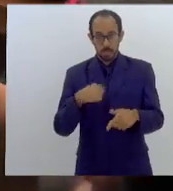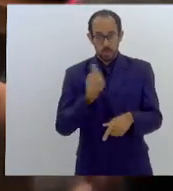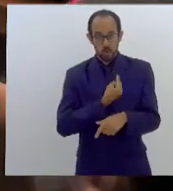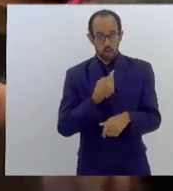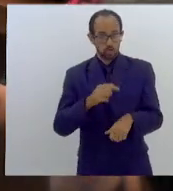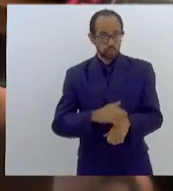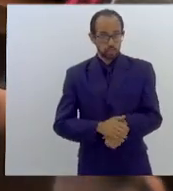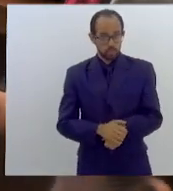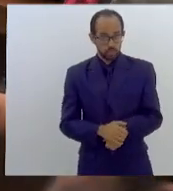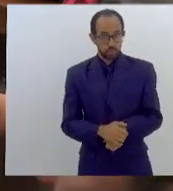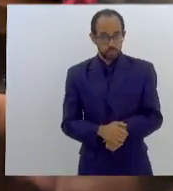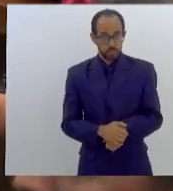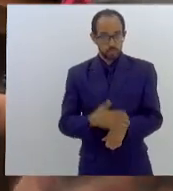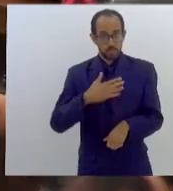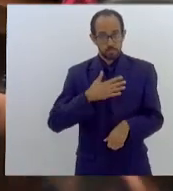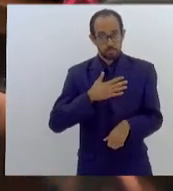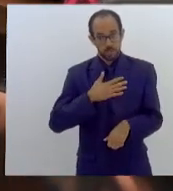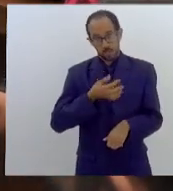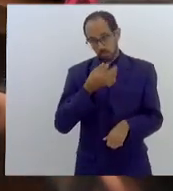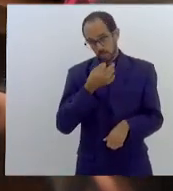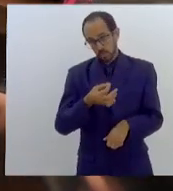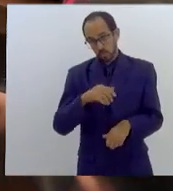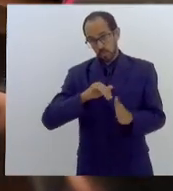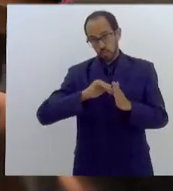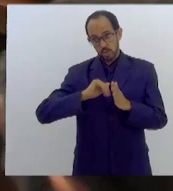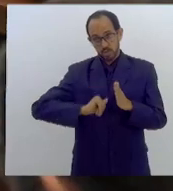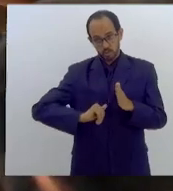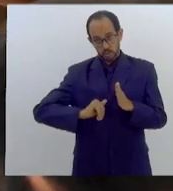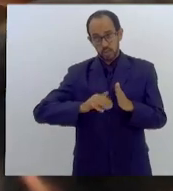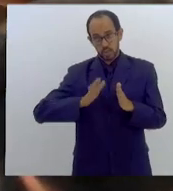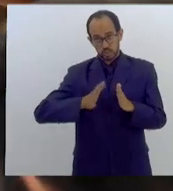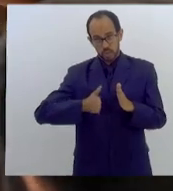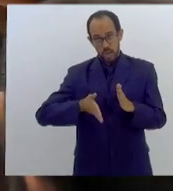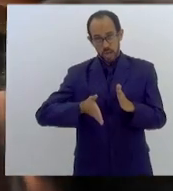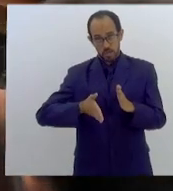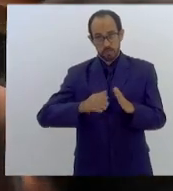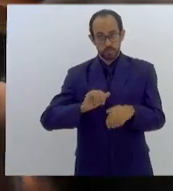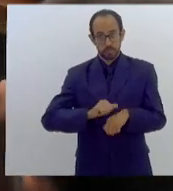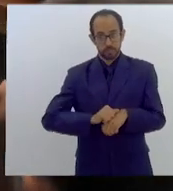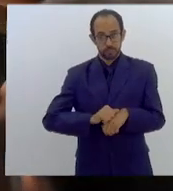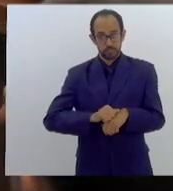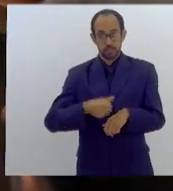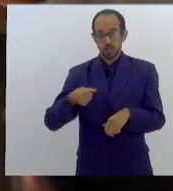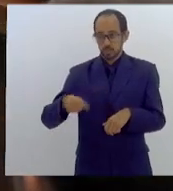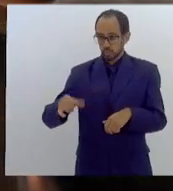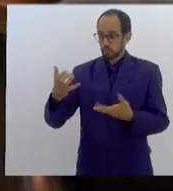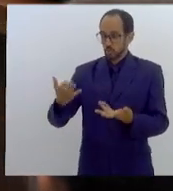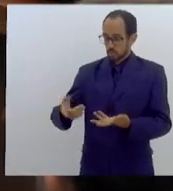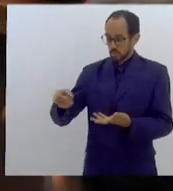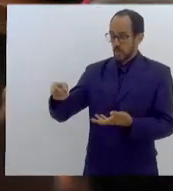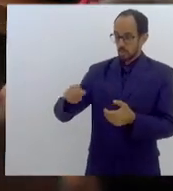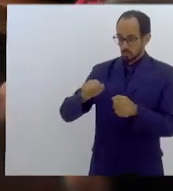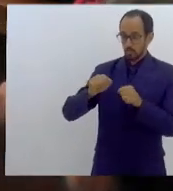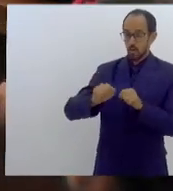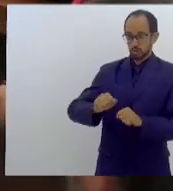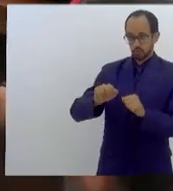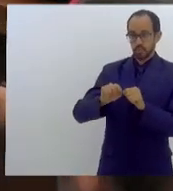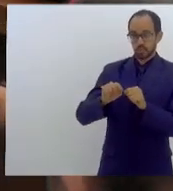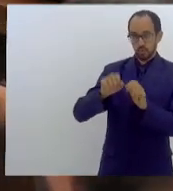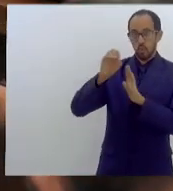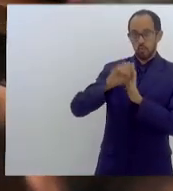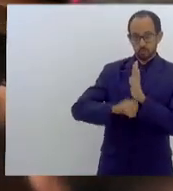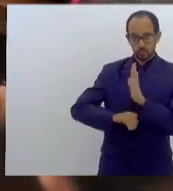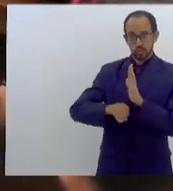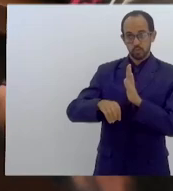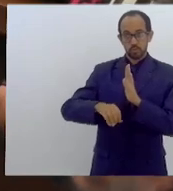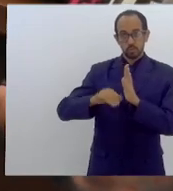minha parte, eu retirei, já disse verbalmente, se eu quiser eu também faço por escrito, o pedido de